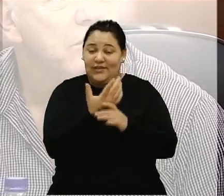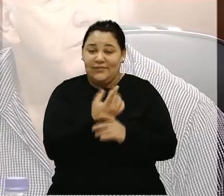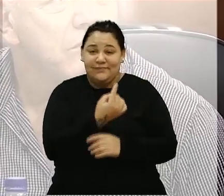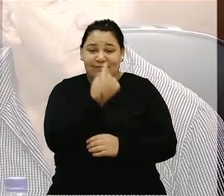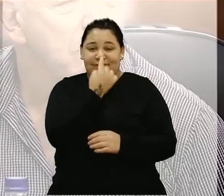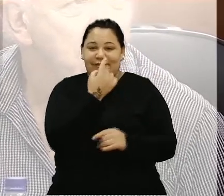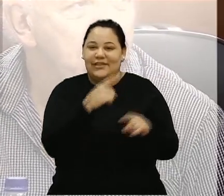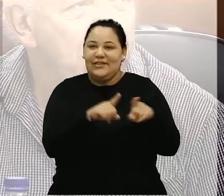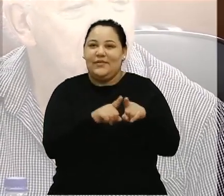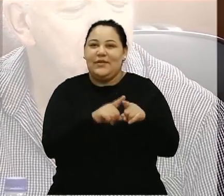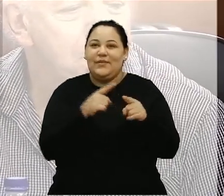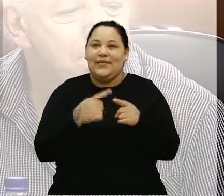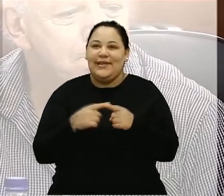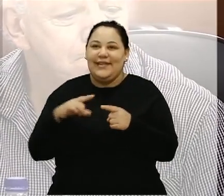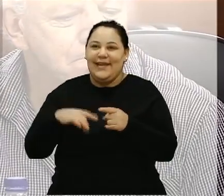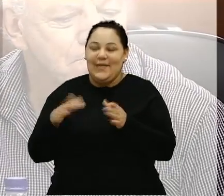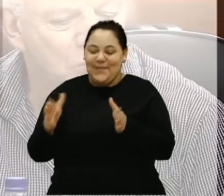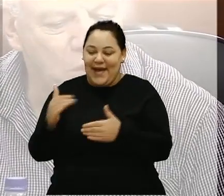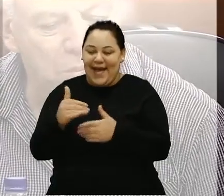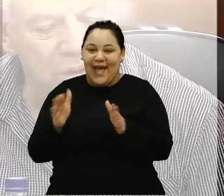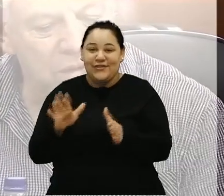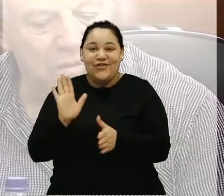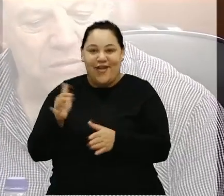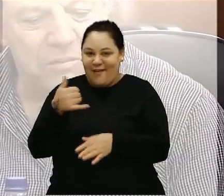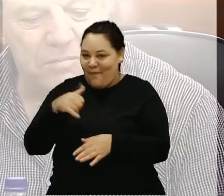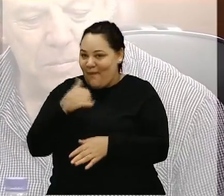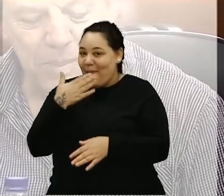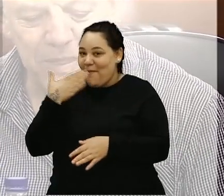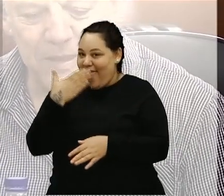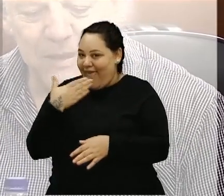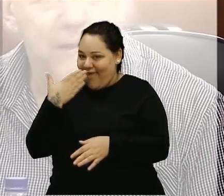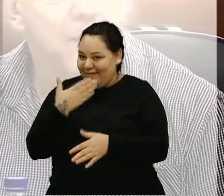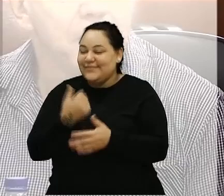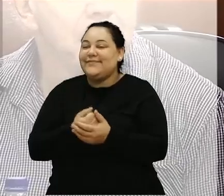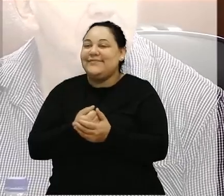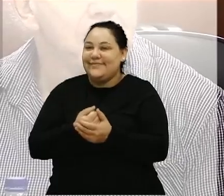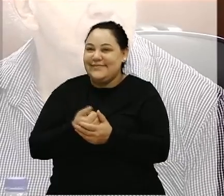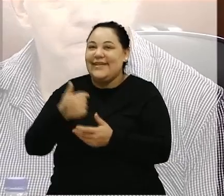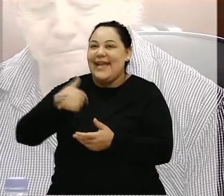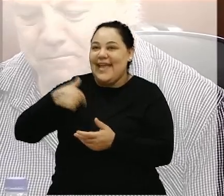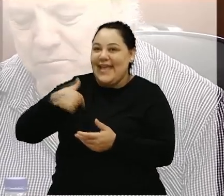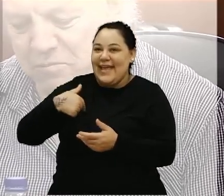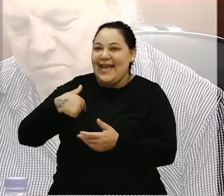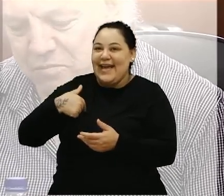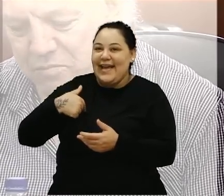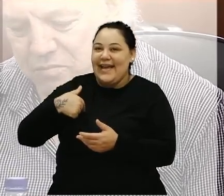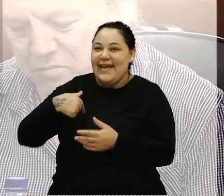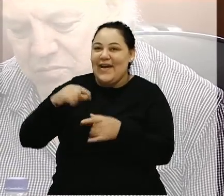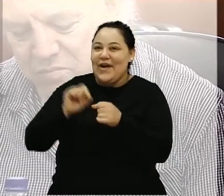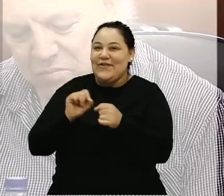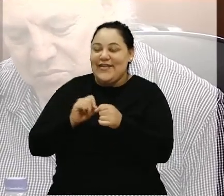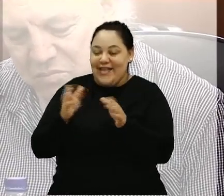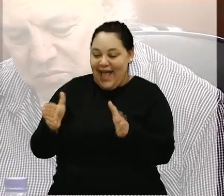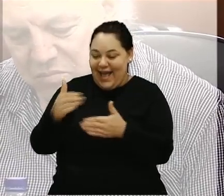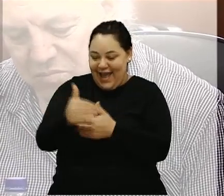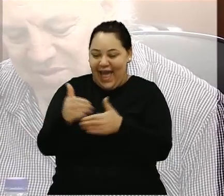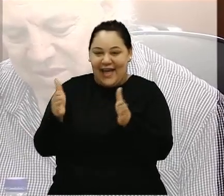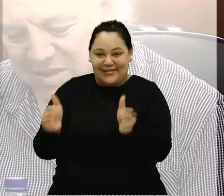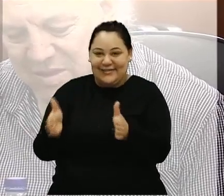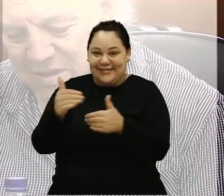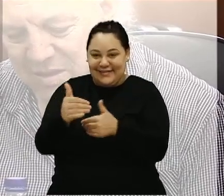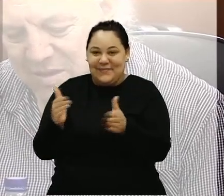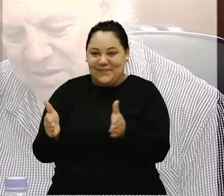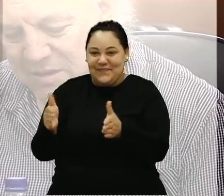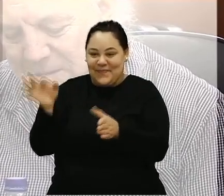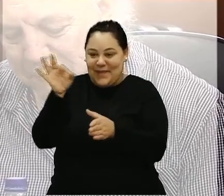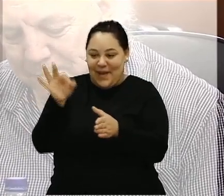tenho uma caixa já cheia de mel, que eu cuidei, fiz a caixa lá para as